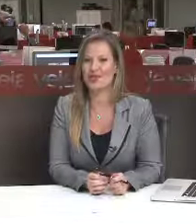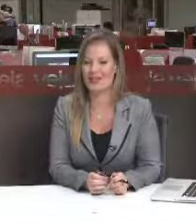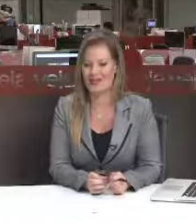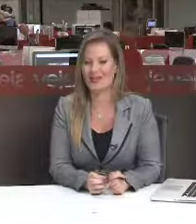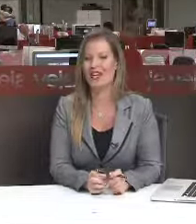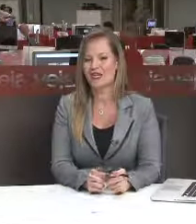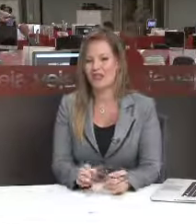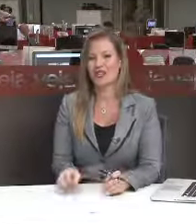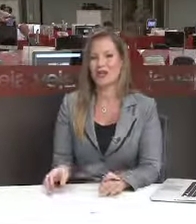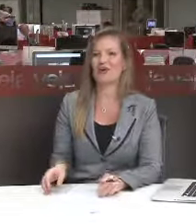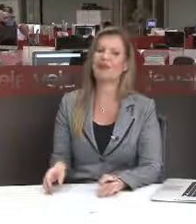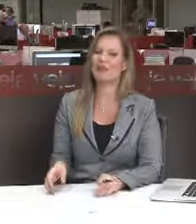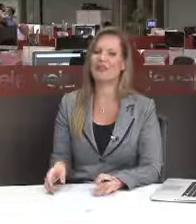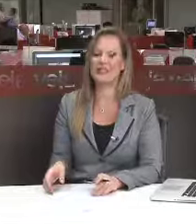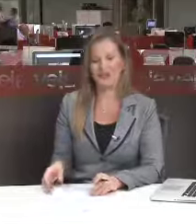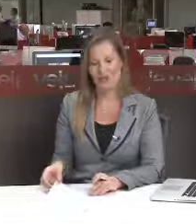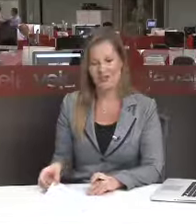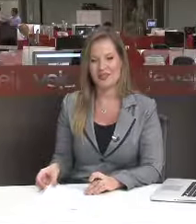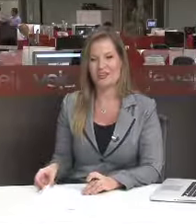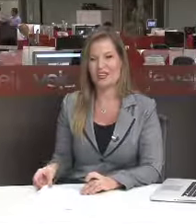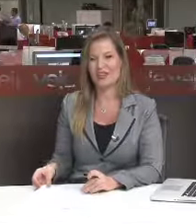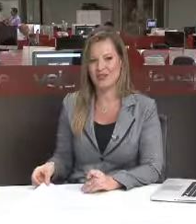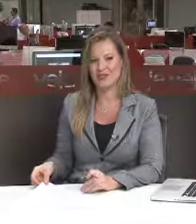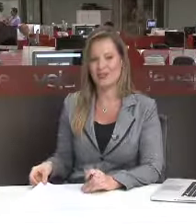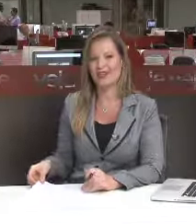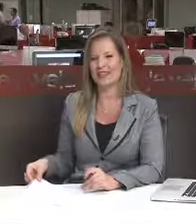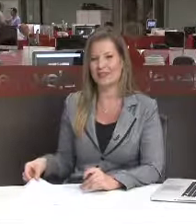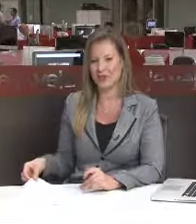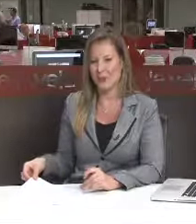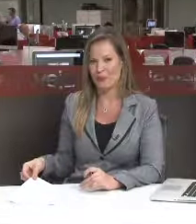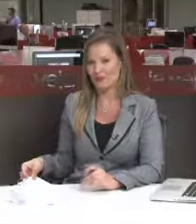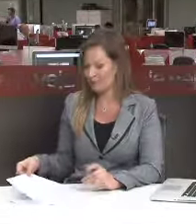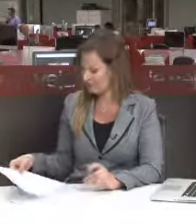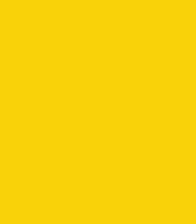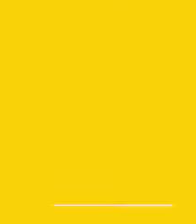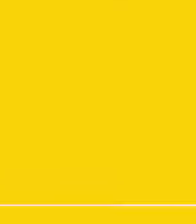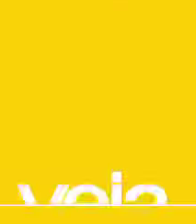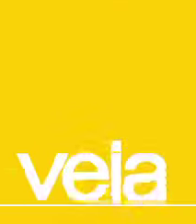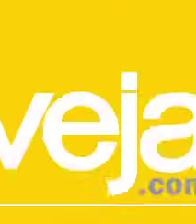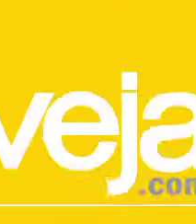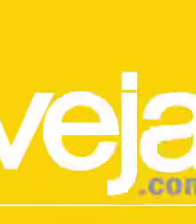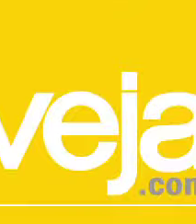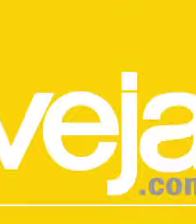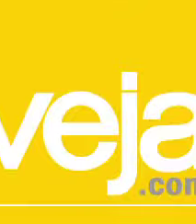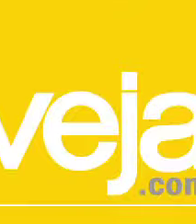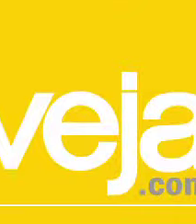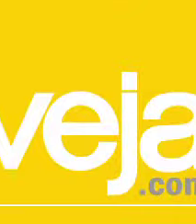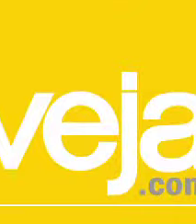petista dos grandes. Já já eu conto para você. A gente se vê às 11 da manhã. Tchau.